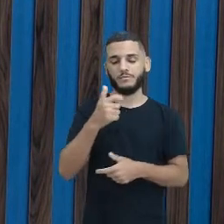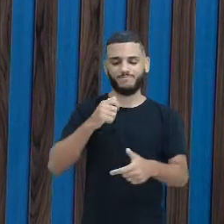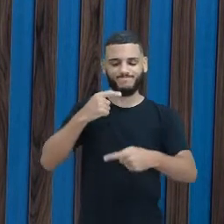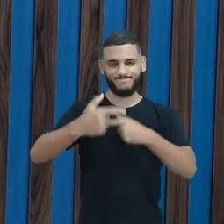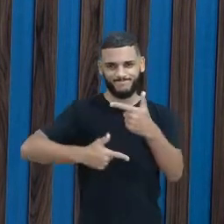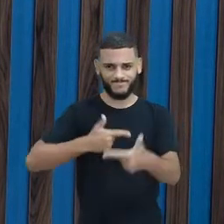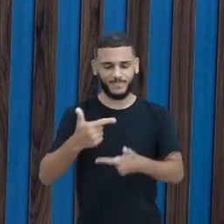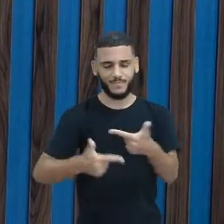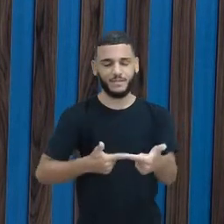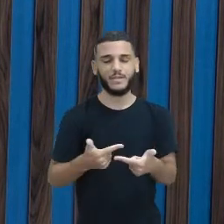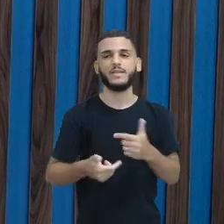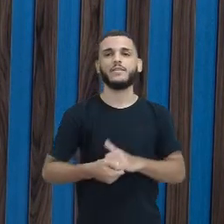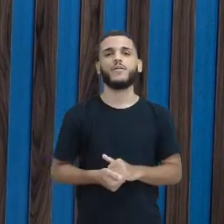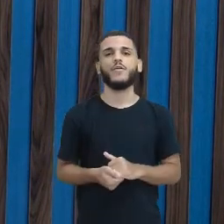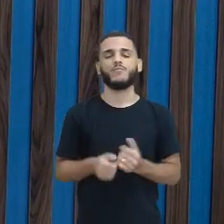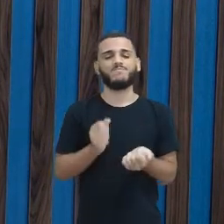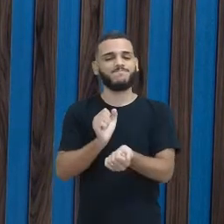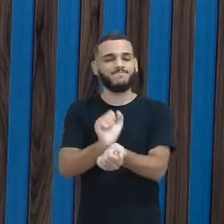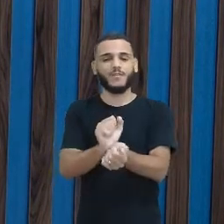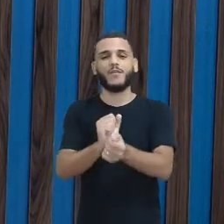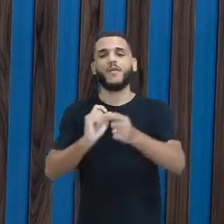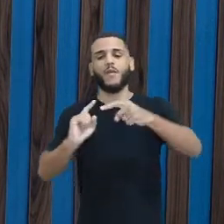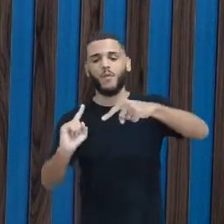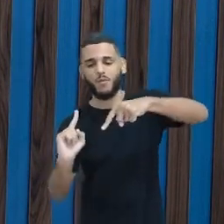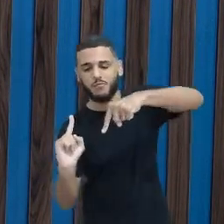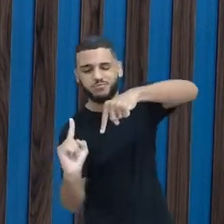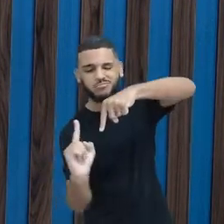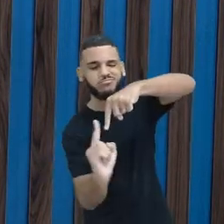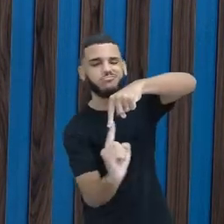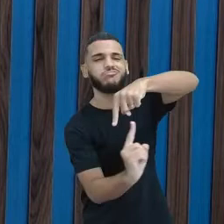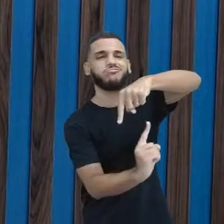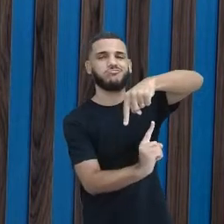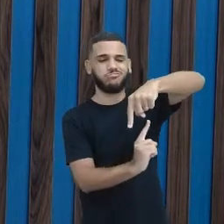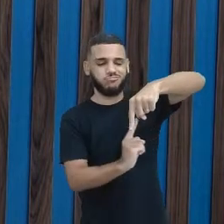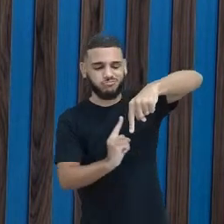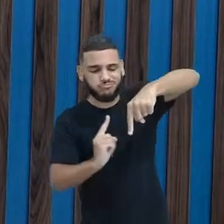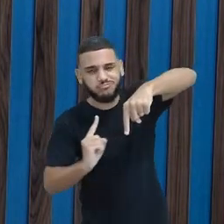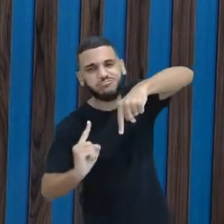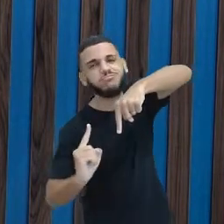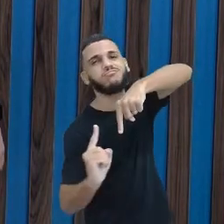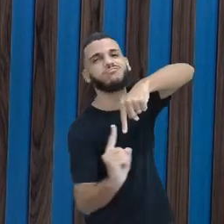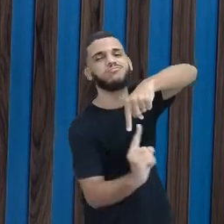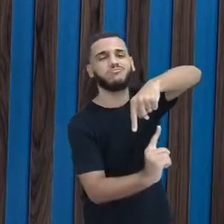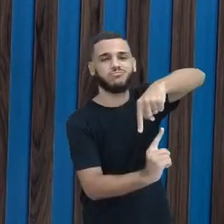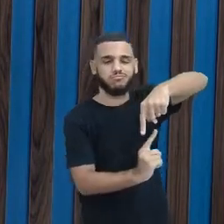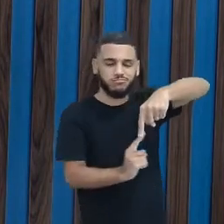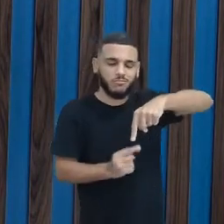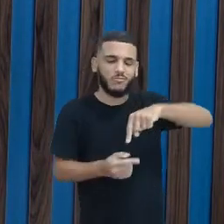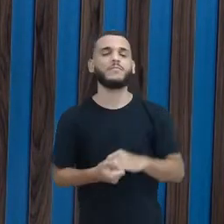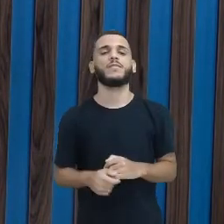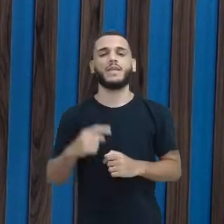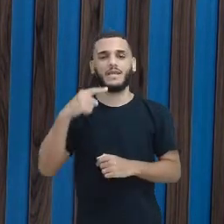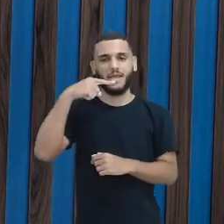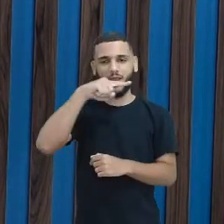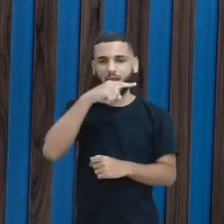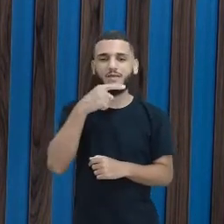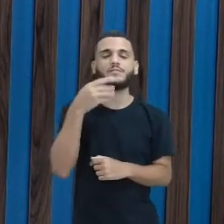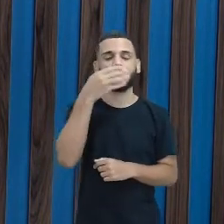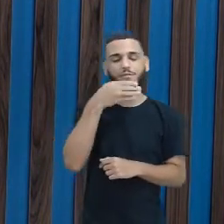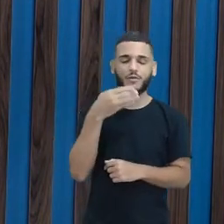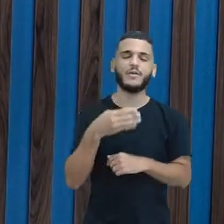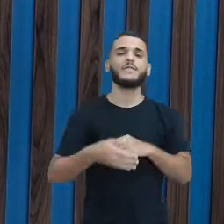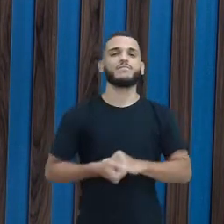certo? Então, você tinha aqui os escravos girando a roda da moenda, certo? Para moer a cana-de-açúcar